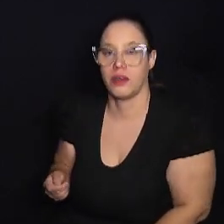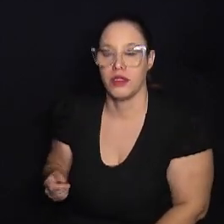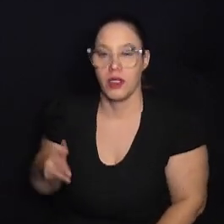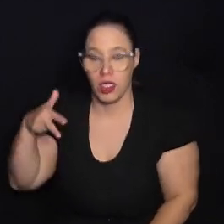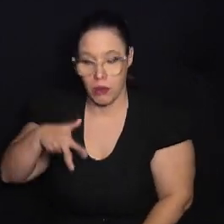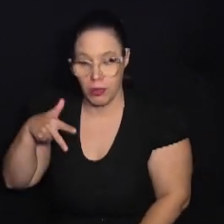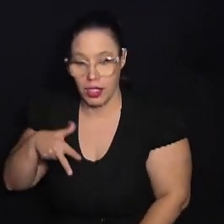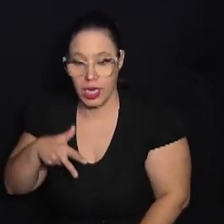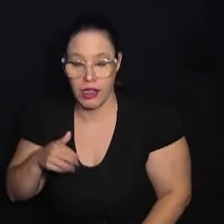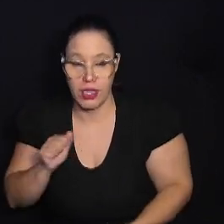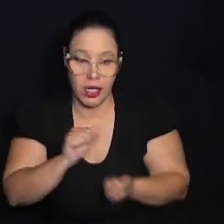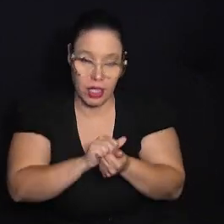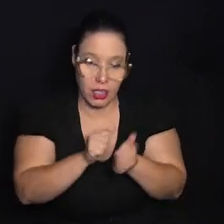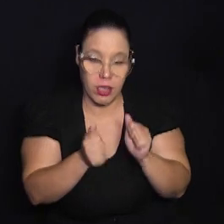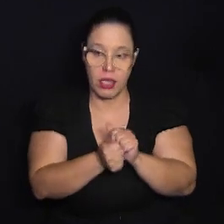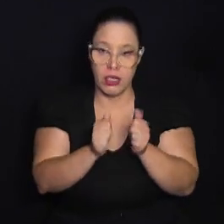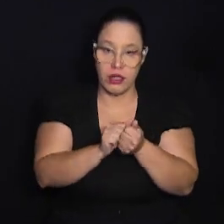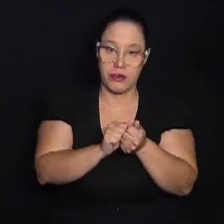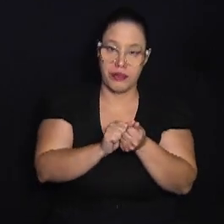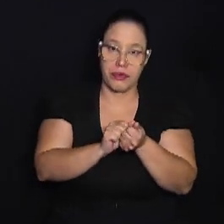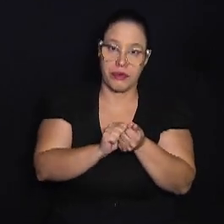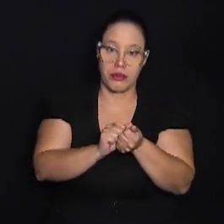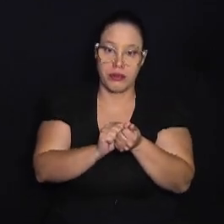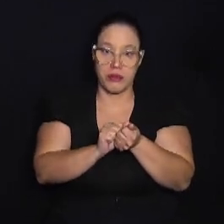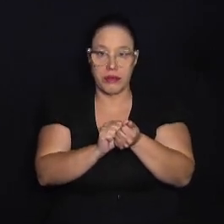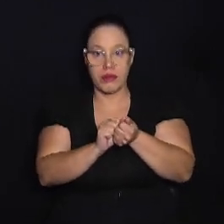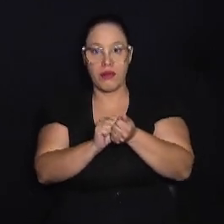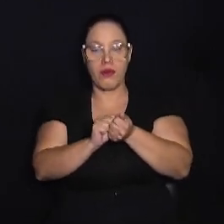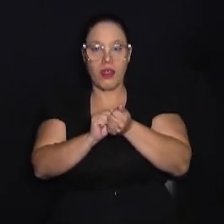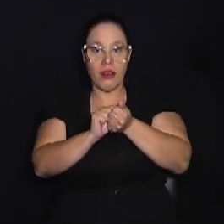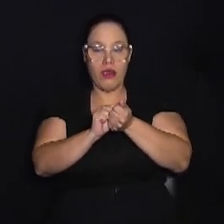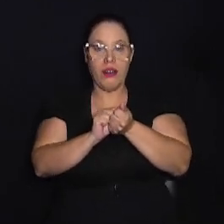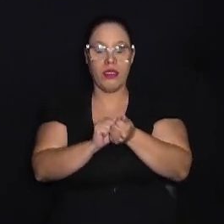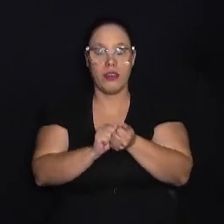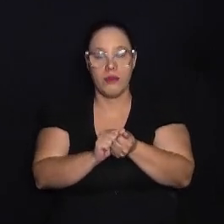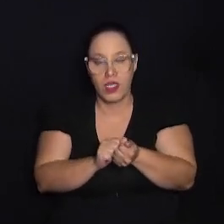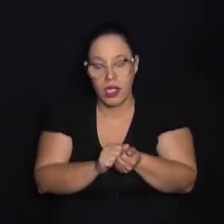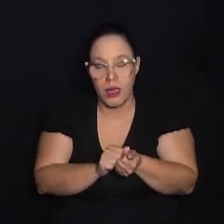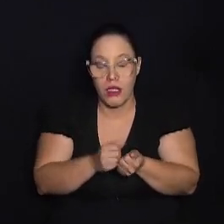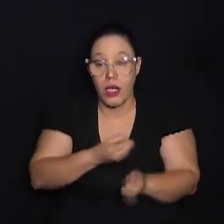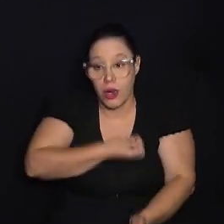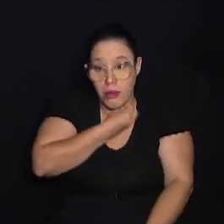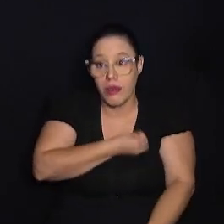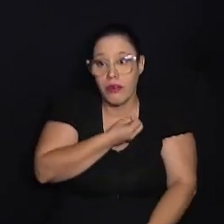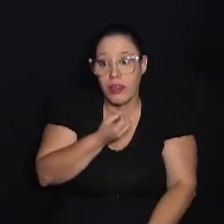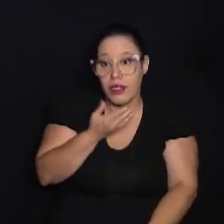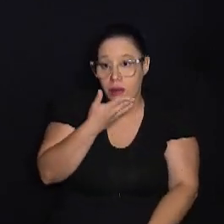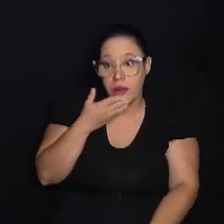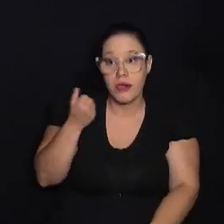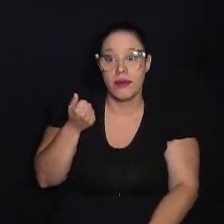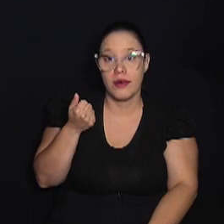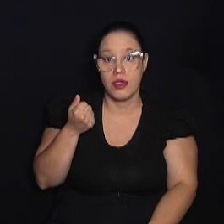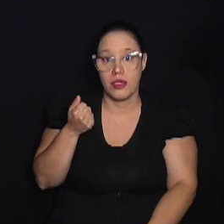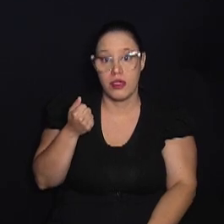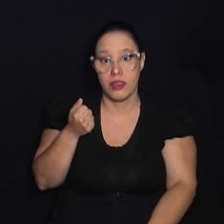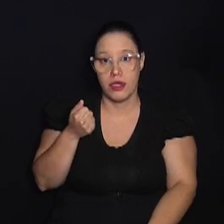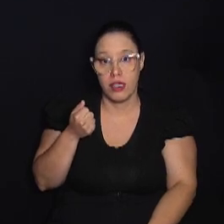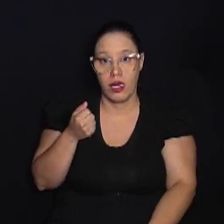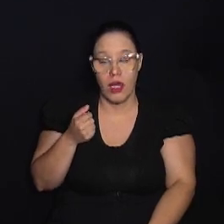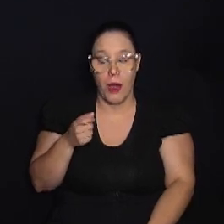tratamento, seja sequelas para mastigação, seja uma traqueostomia. E aí esses profissionais, tanto no pré, durante e